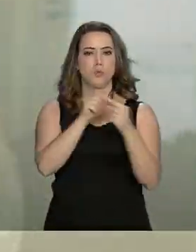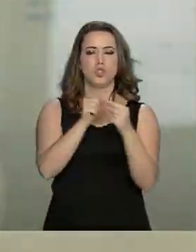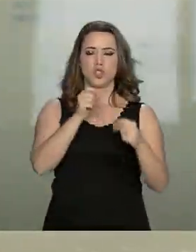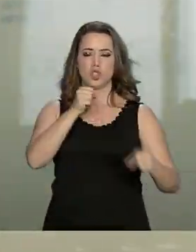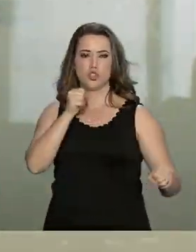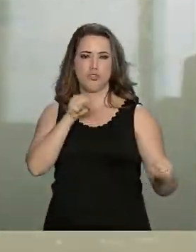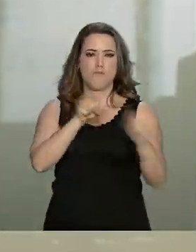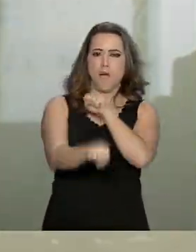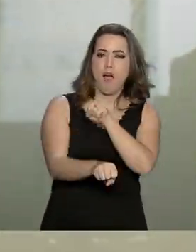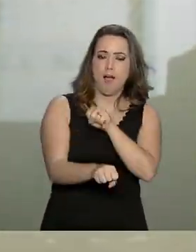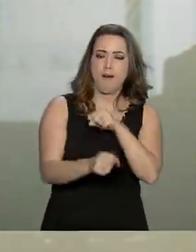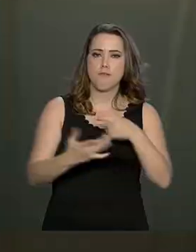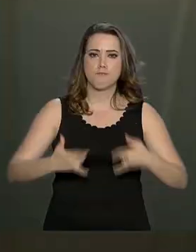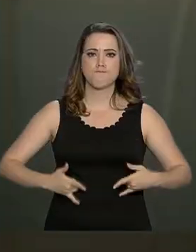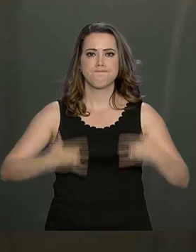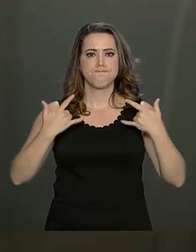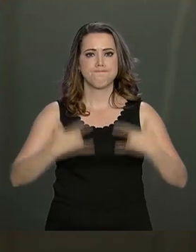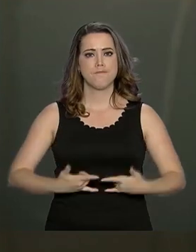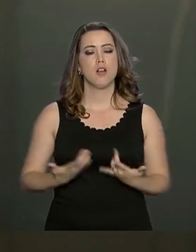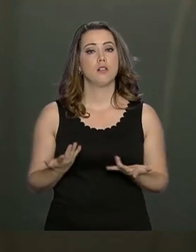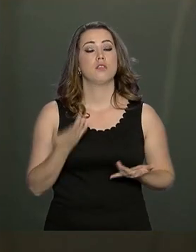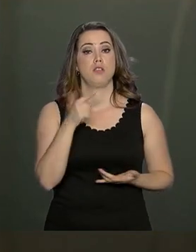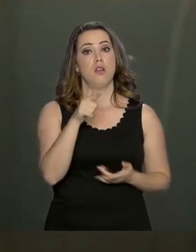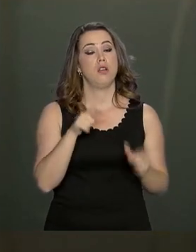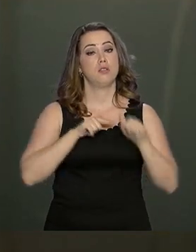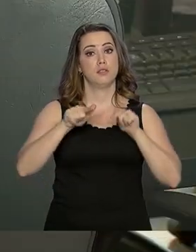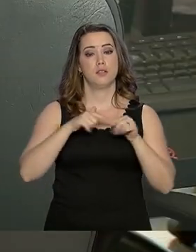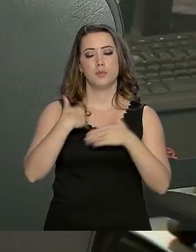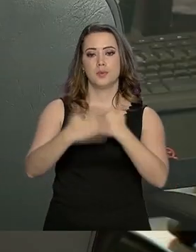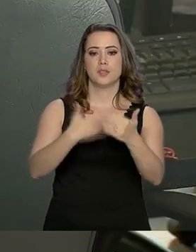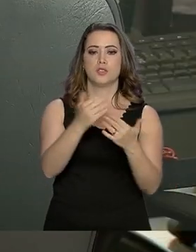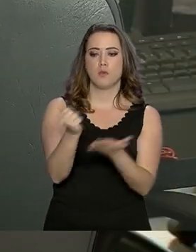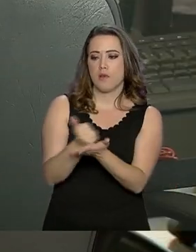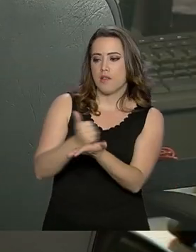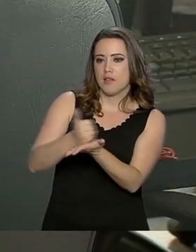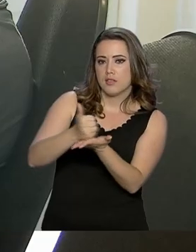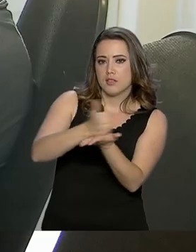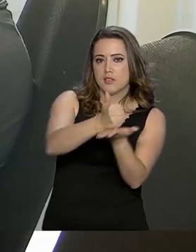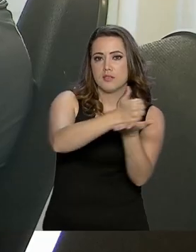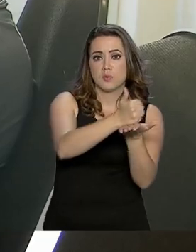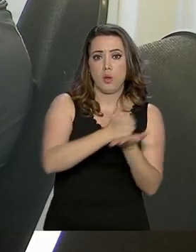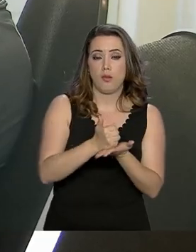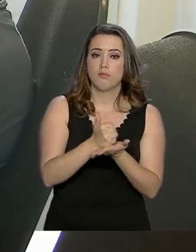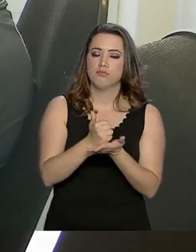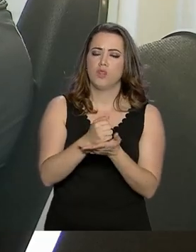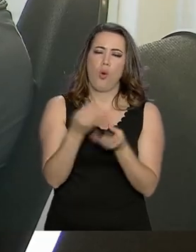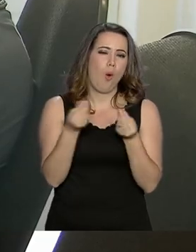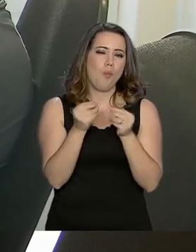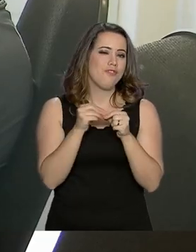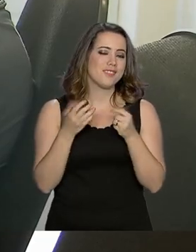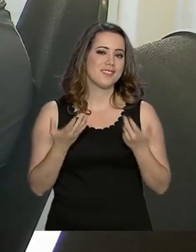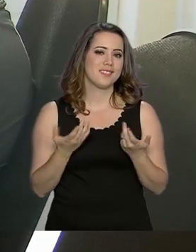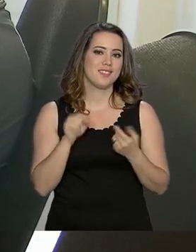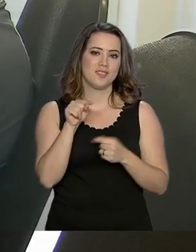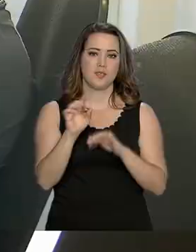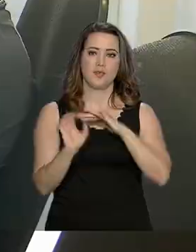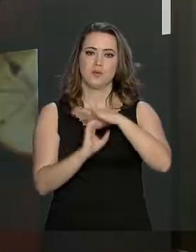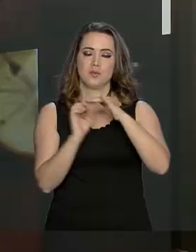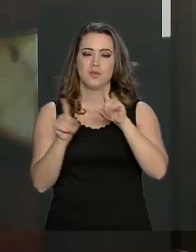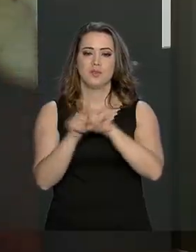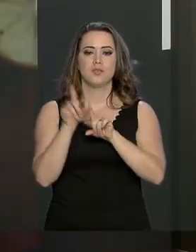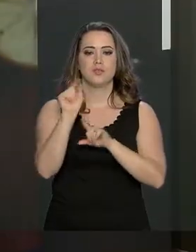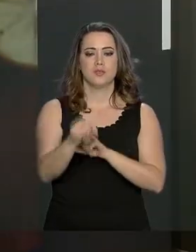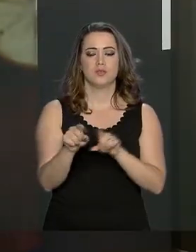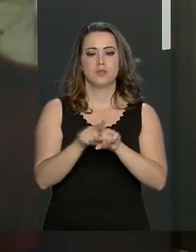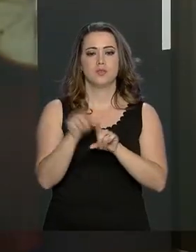diversão para quem joga trabalho para quem desenvolve esse tipo de produto o projeto mais recente dessa produtora em são paulo